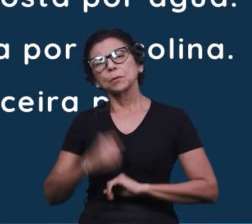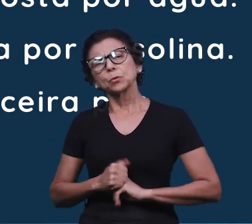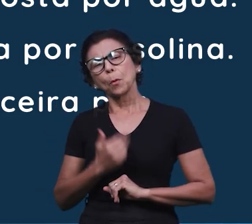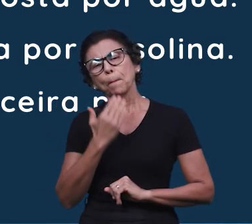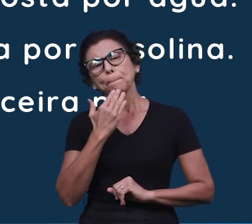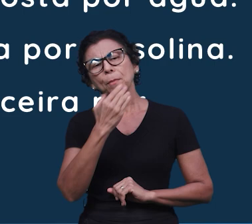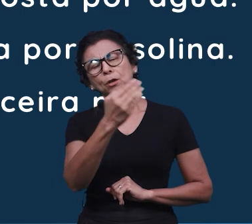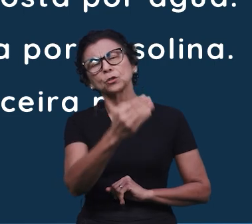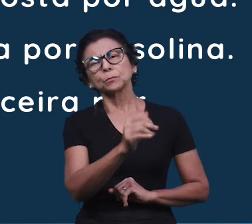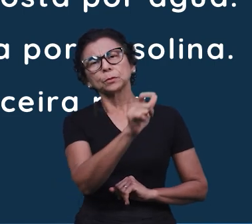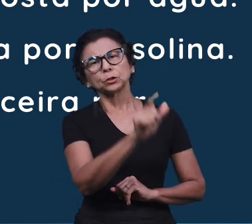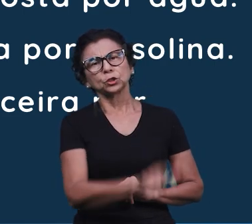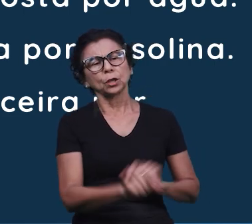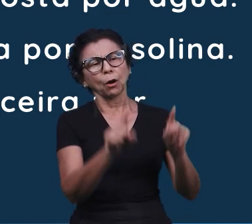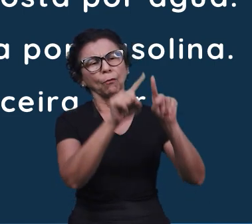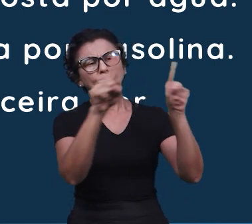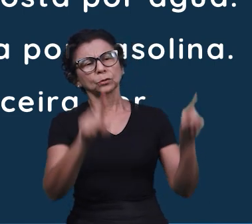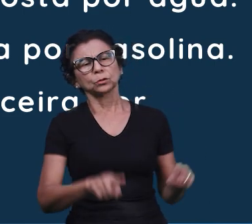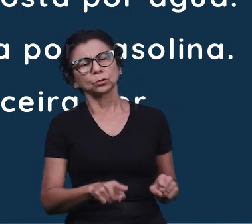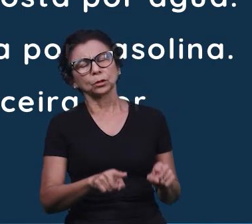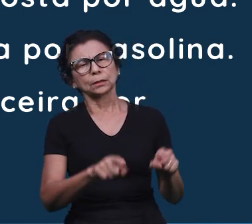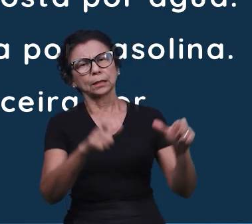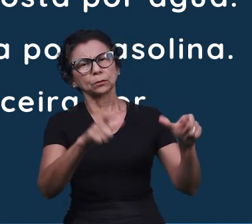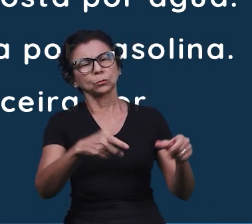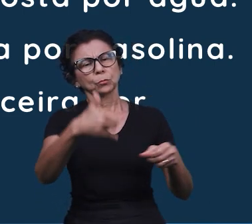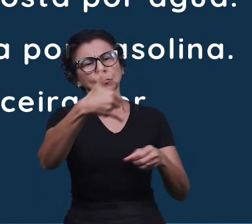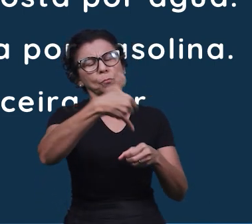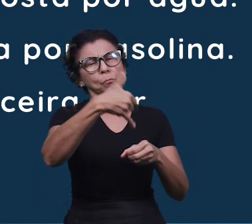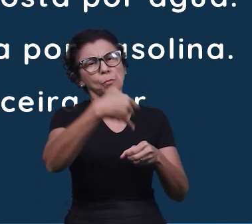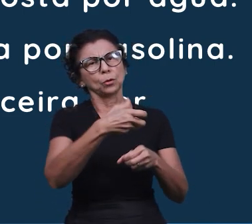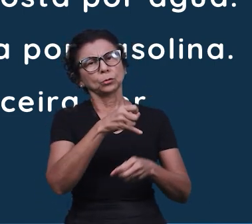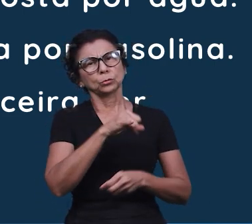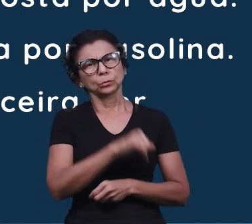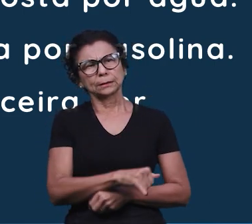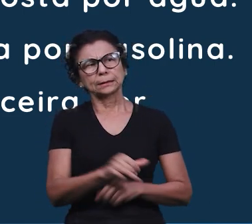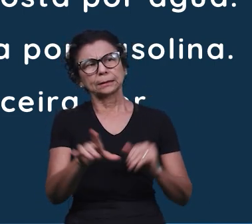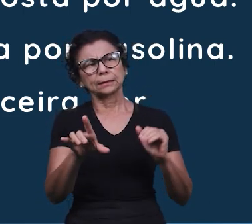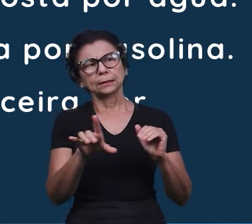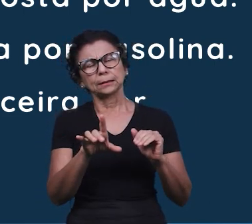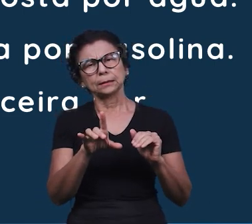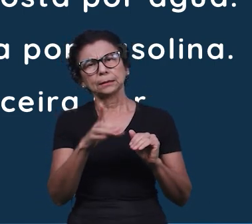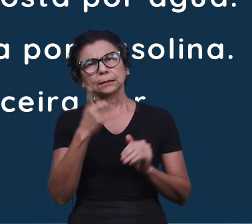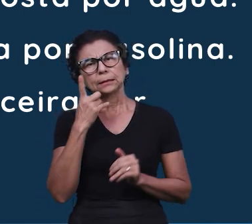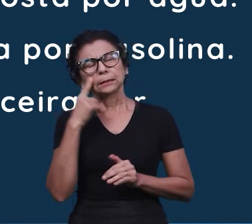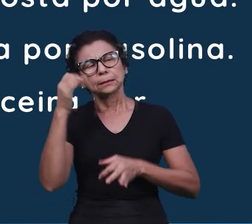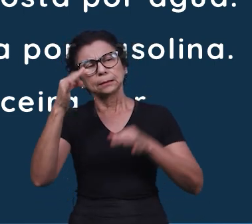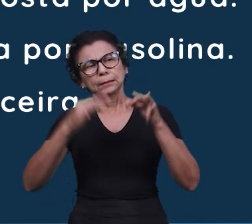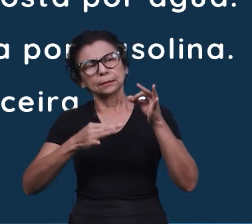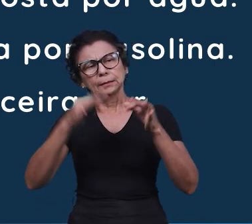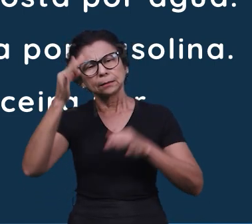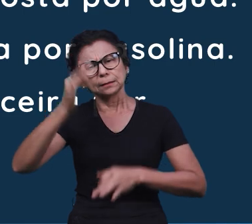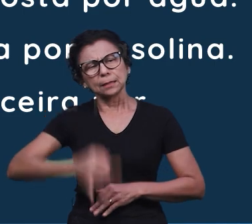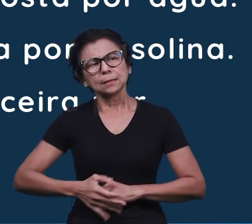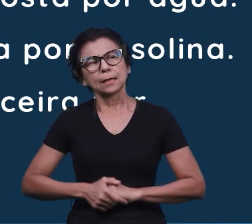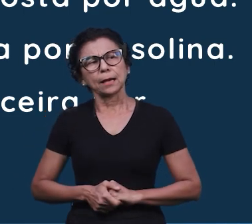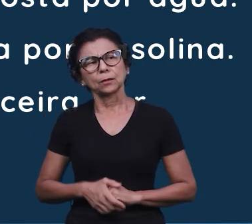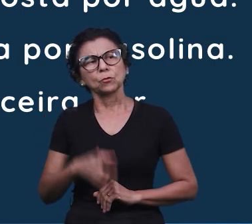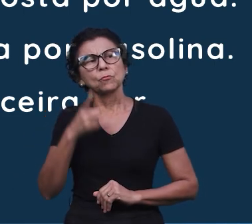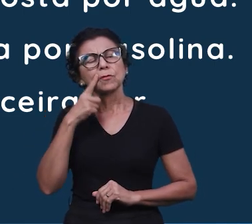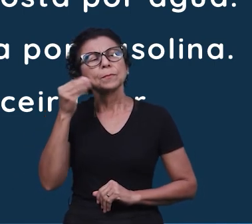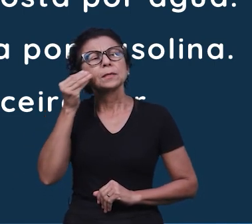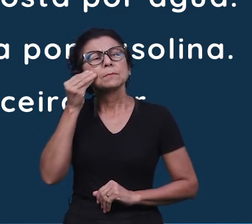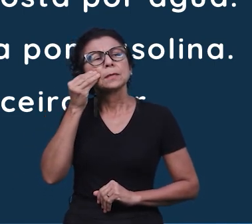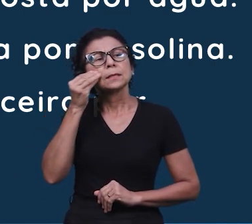essa proporção está sendo obedecida. Para isso, realiza-se um teste que se baseia na separação